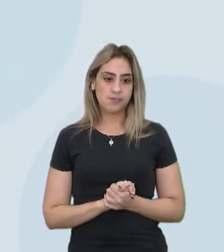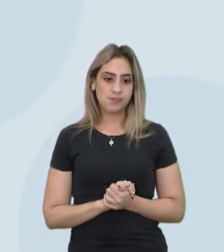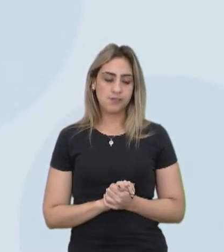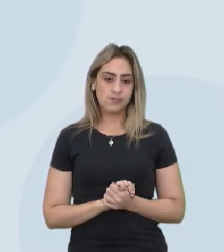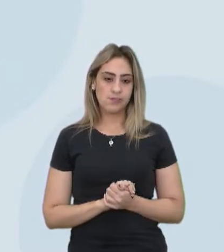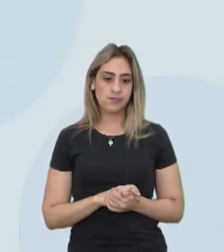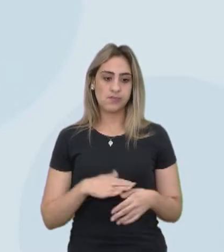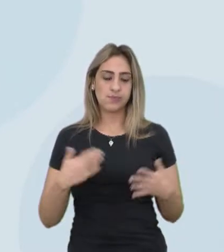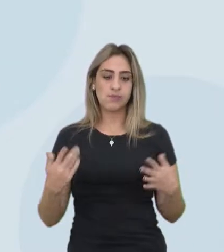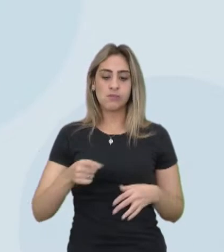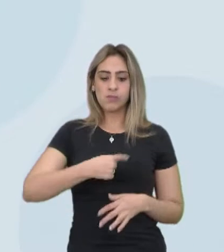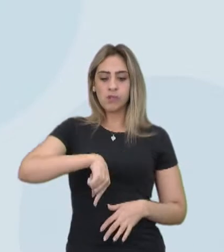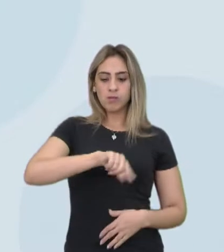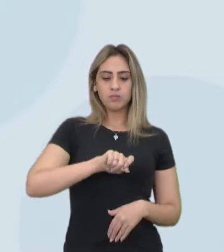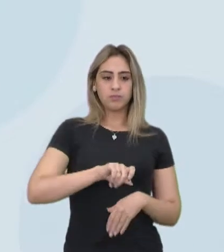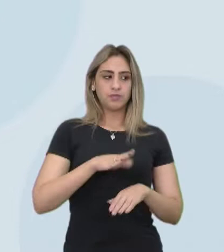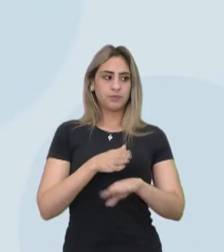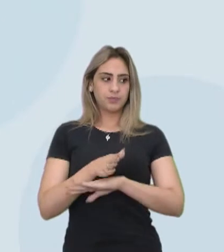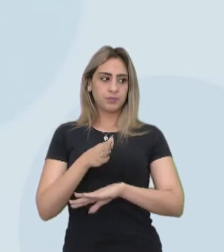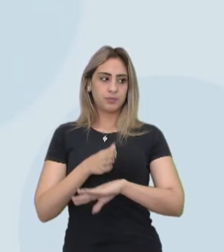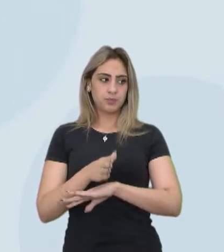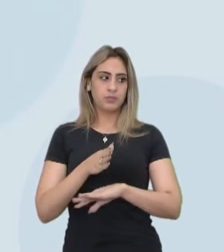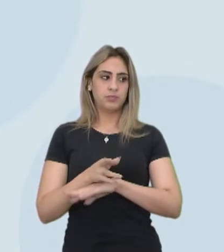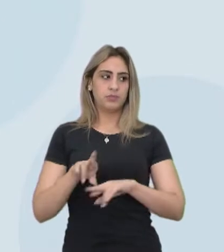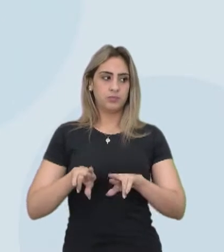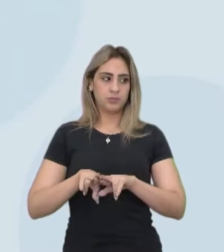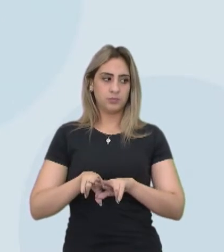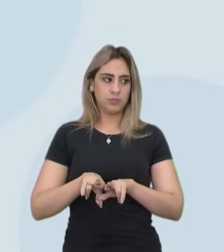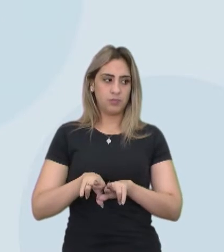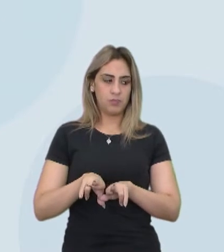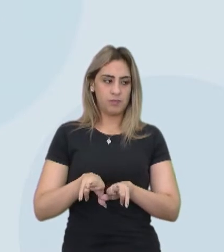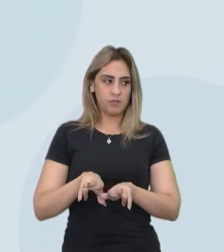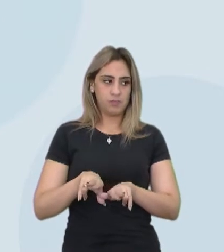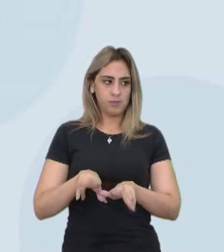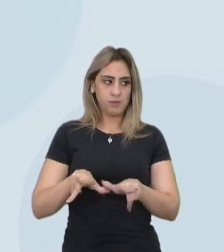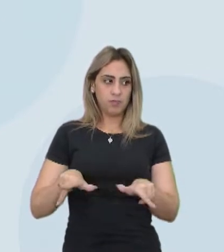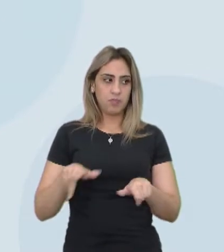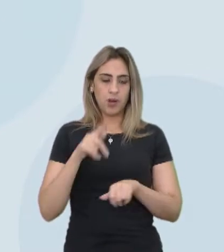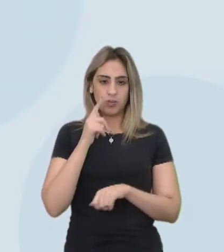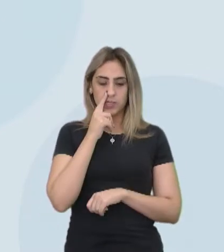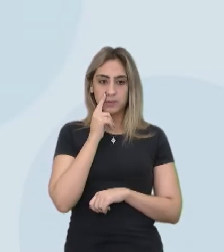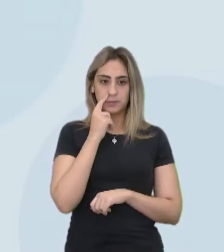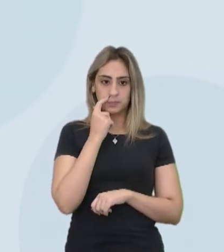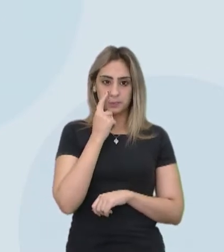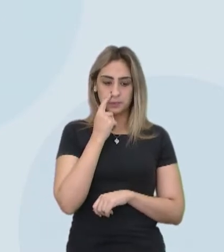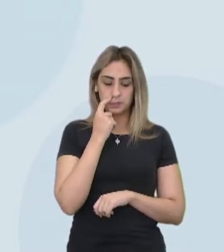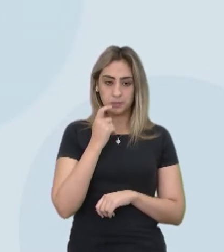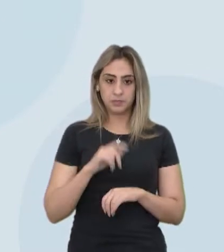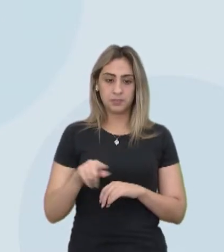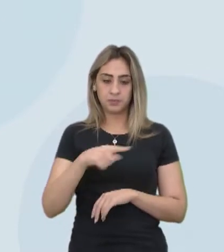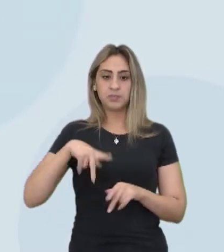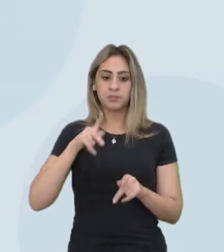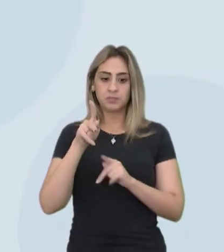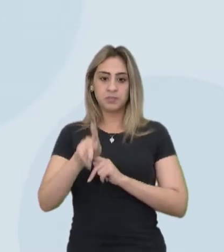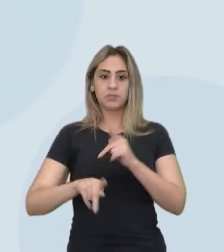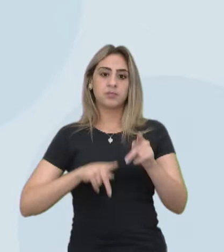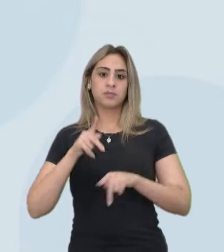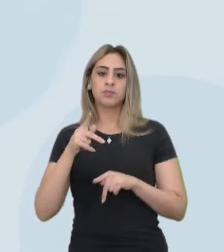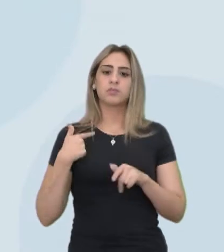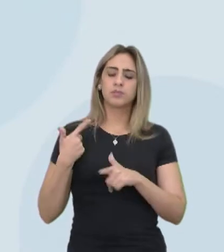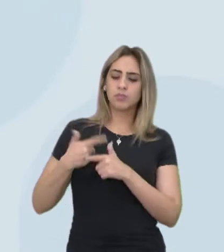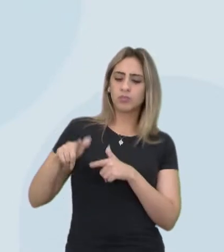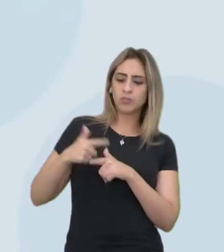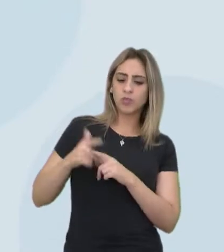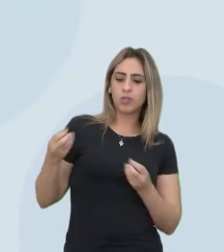E aí, isso daí é parte integrante aí do discurso, né, dos que pregam aí que a superpopulação é um dos